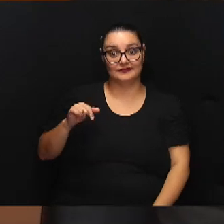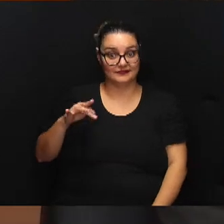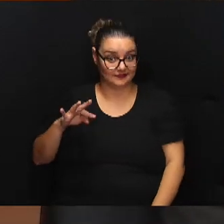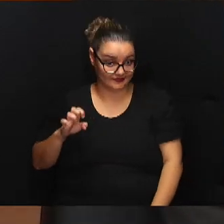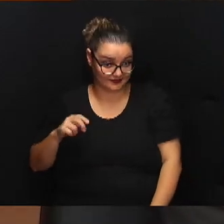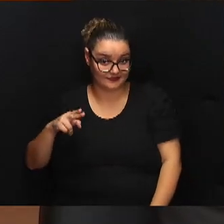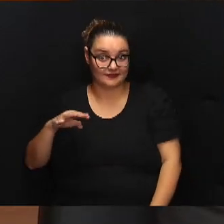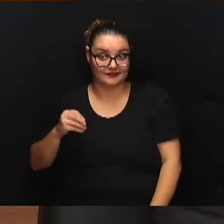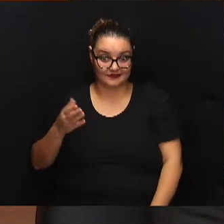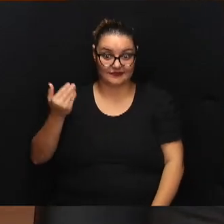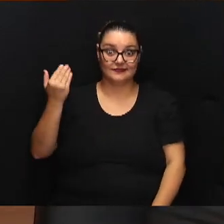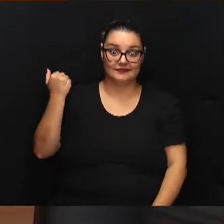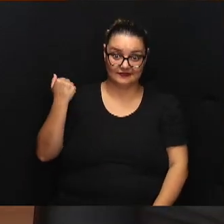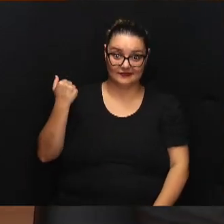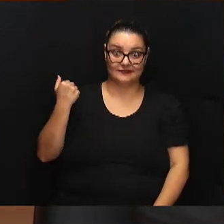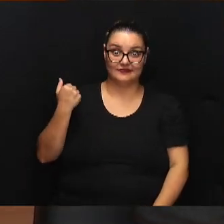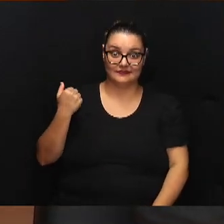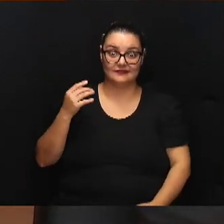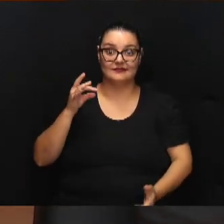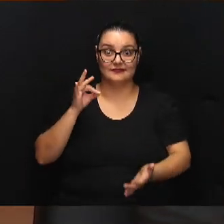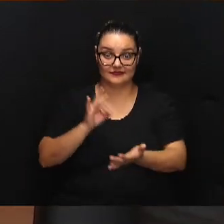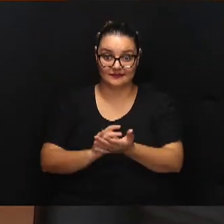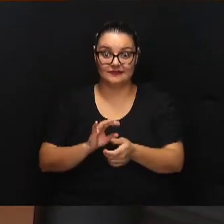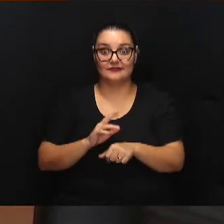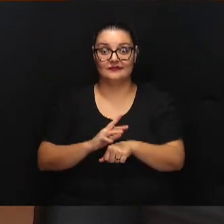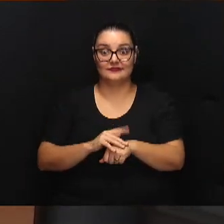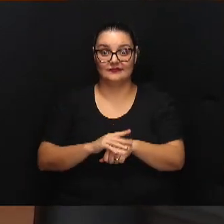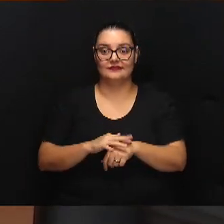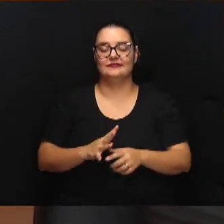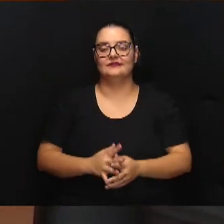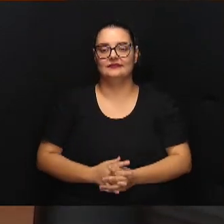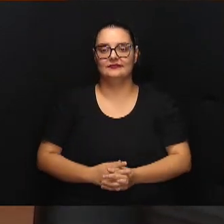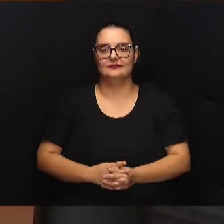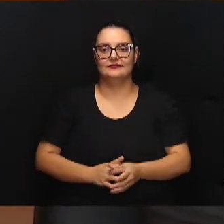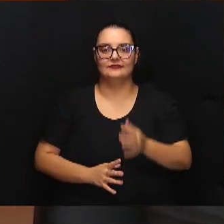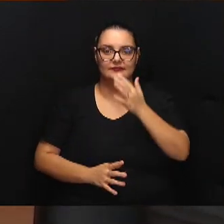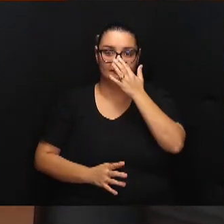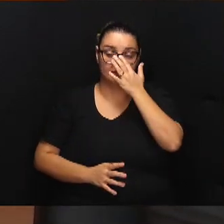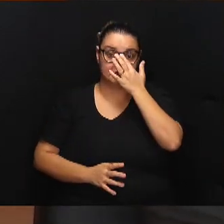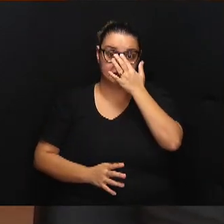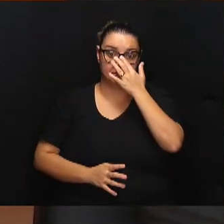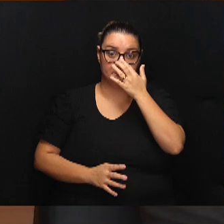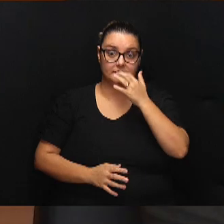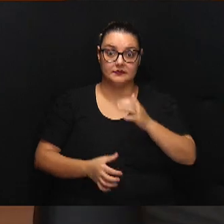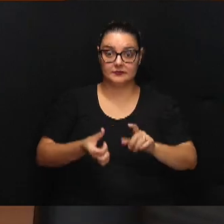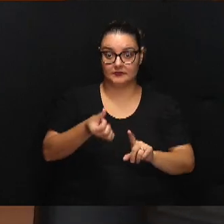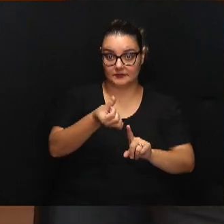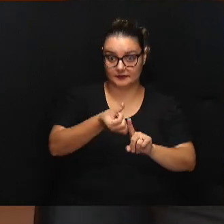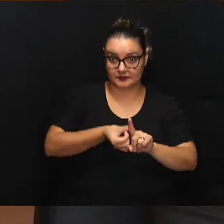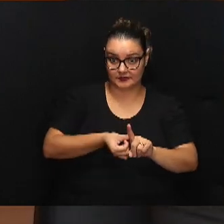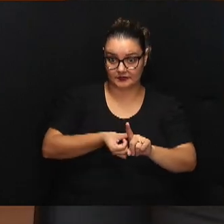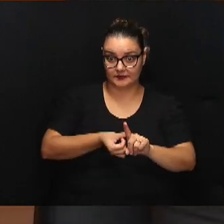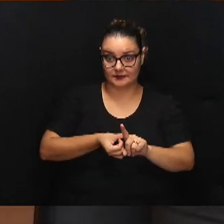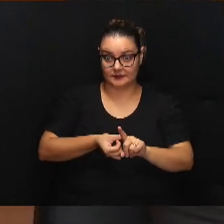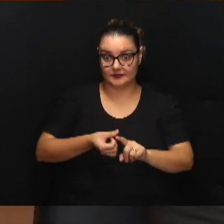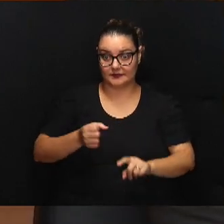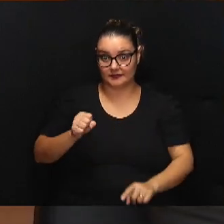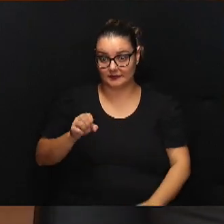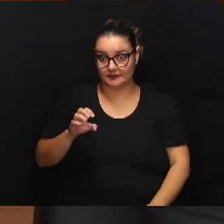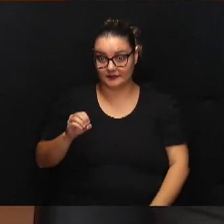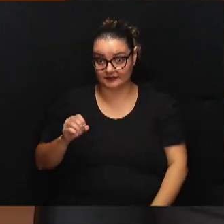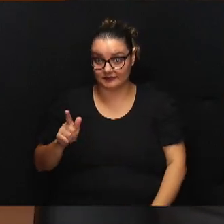Então, aí eu fiquei realmente doente, né? Eu tinha 6 meses e eu pesava 800